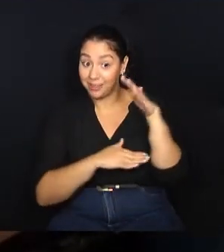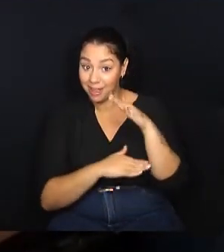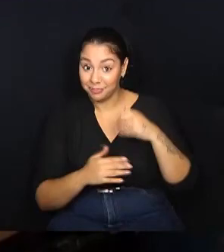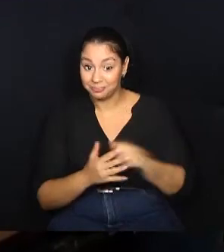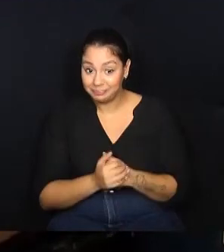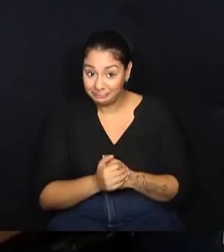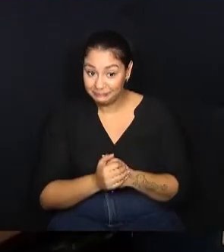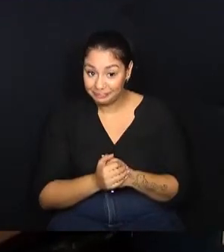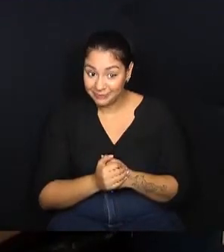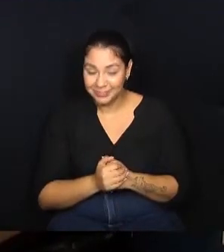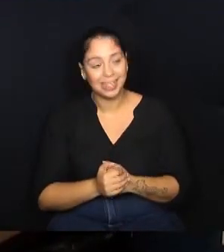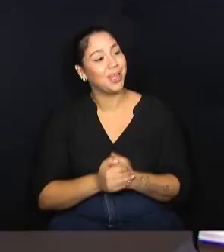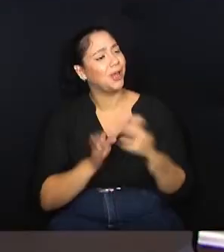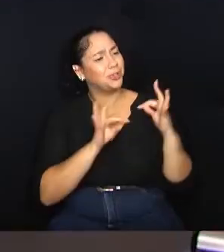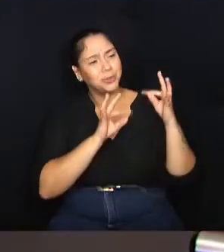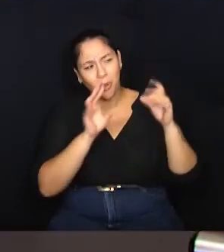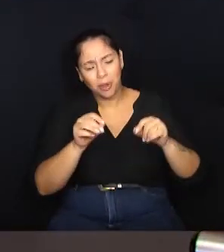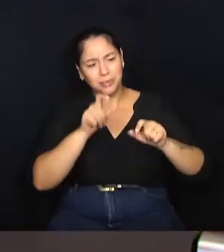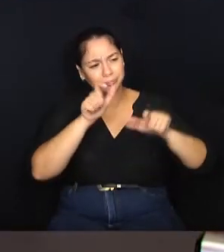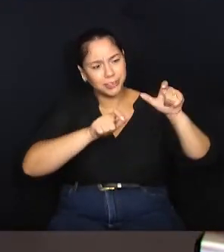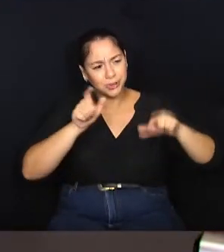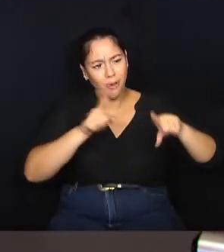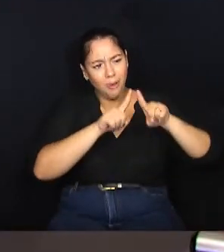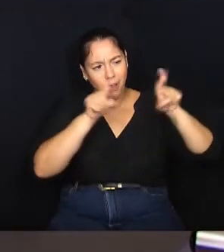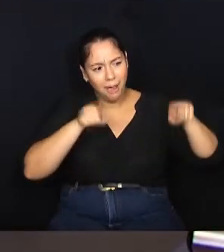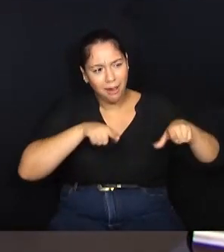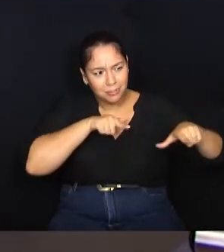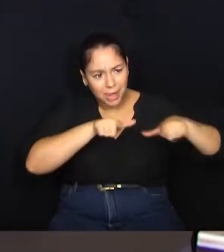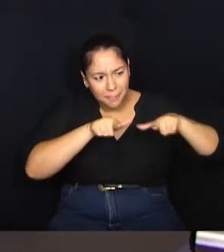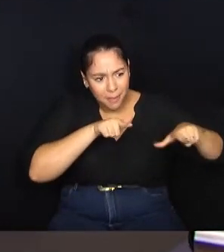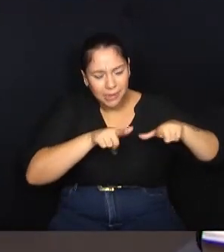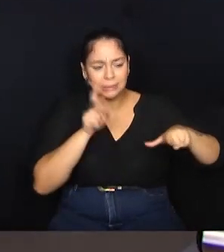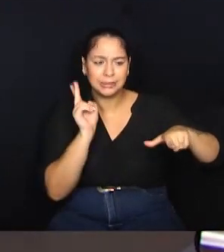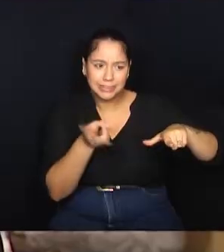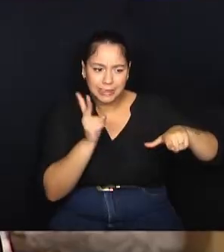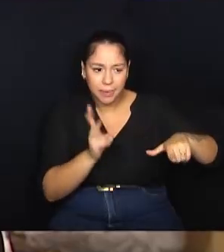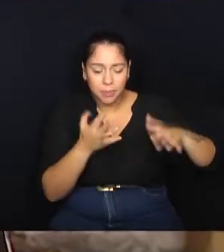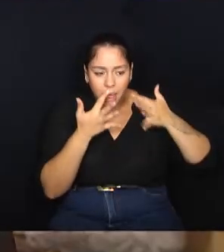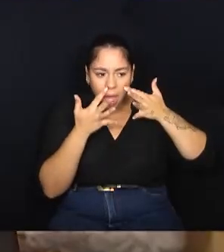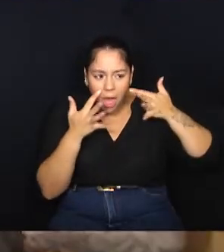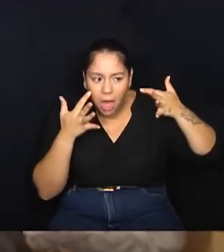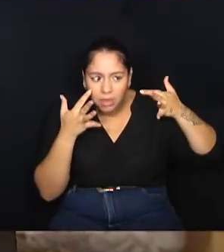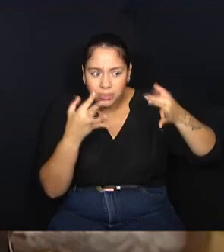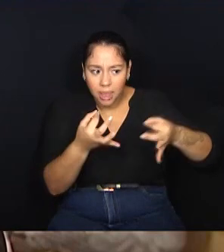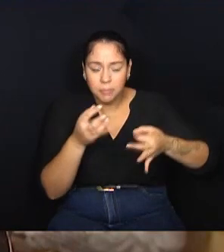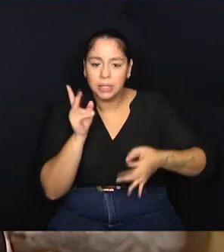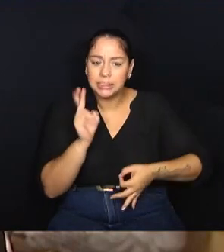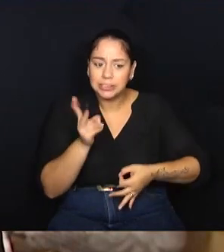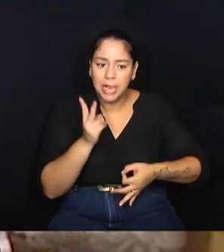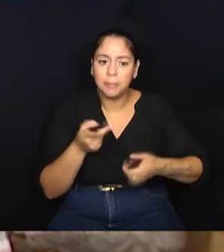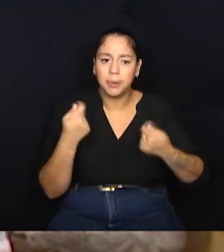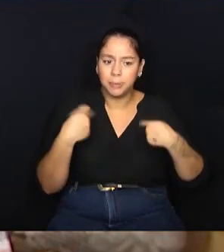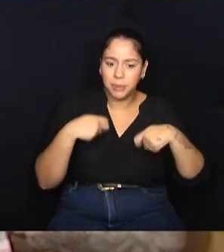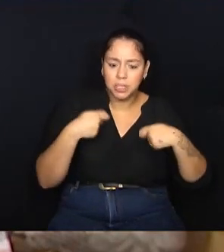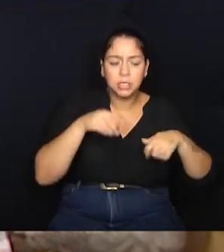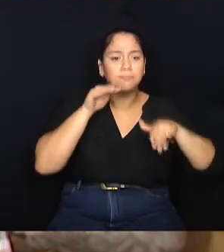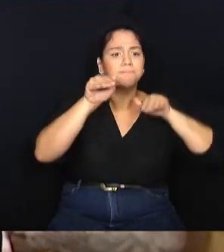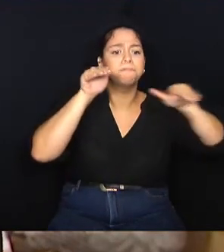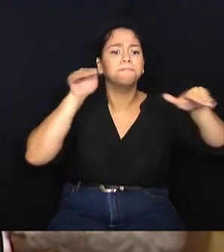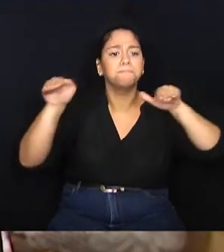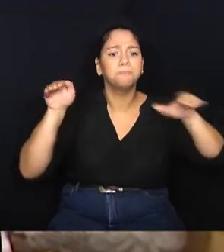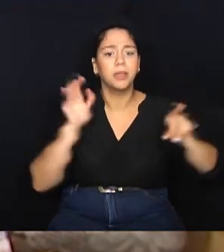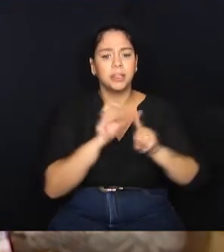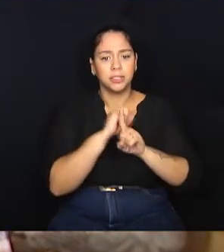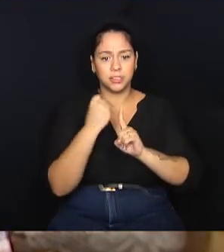né, todos os nossos funcionários, vai continuar atenta e sempre que preciso mobilizar a sociedade, nós queremos ser